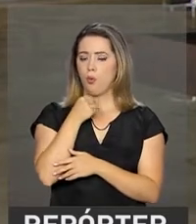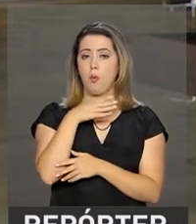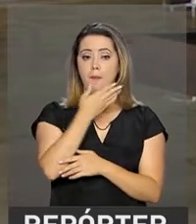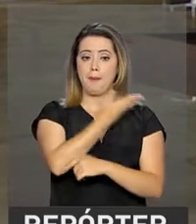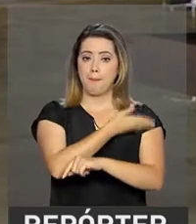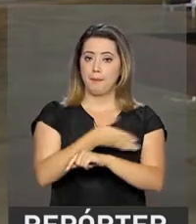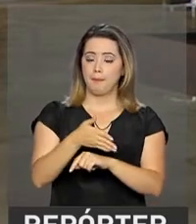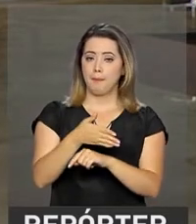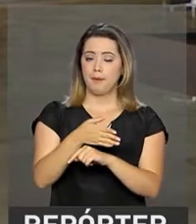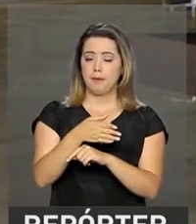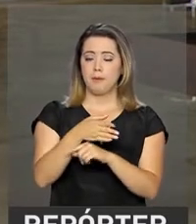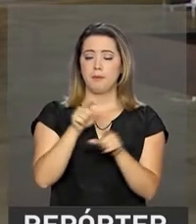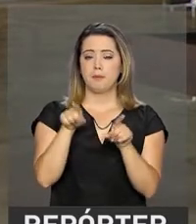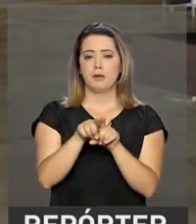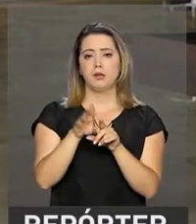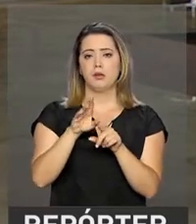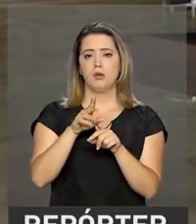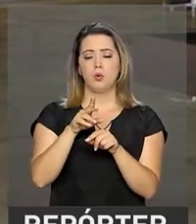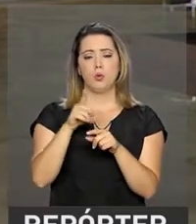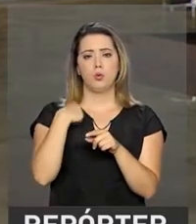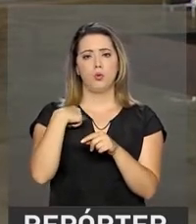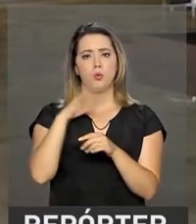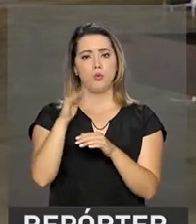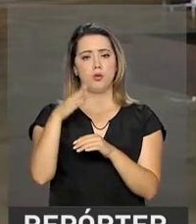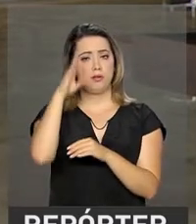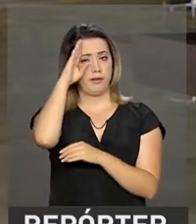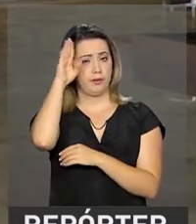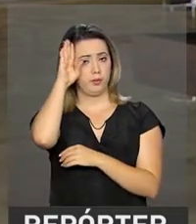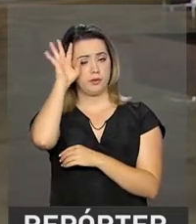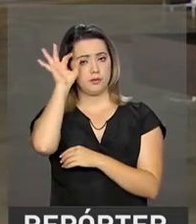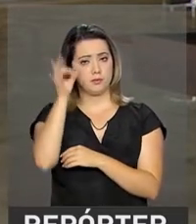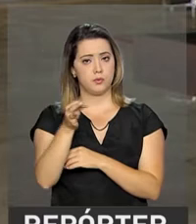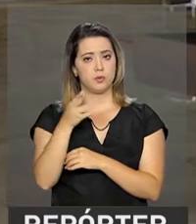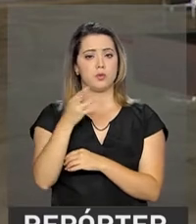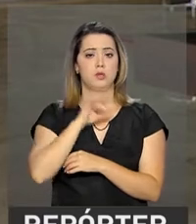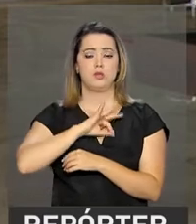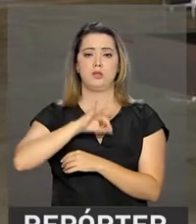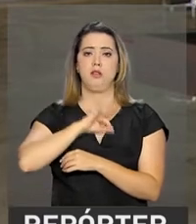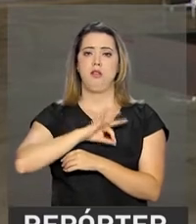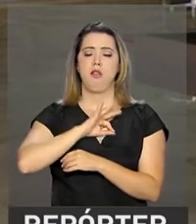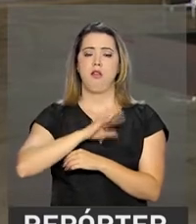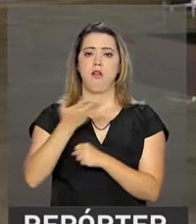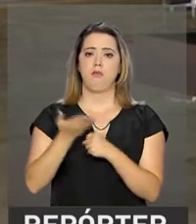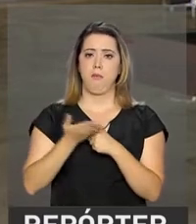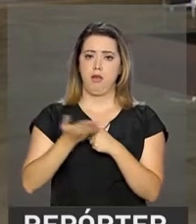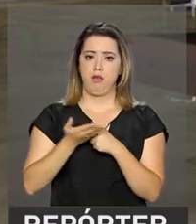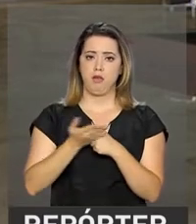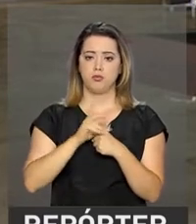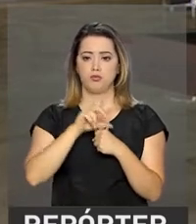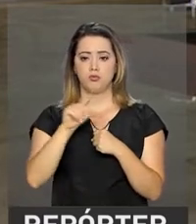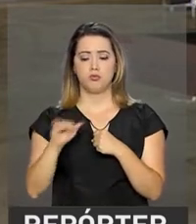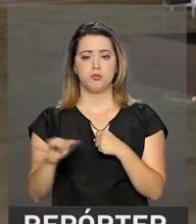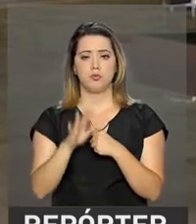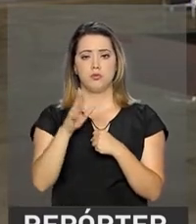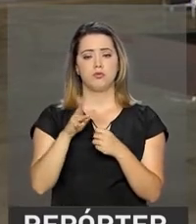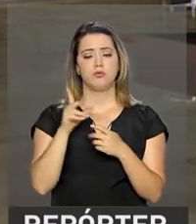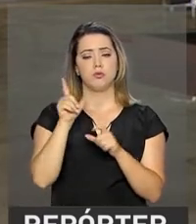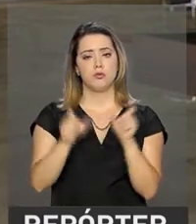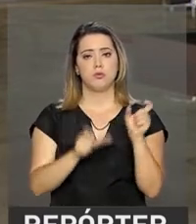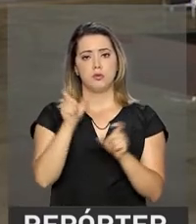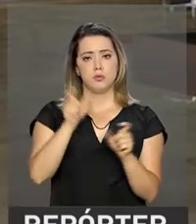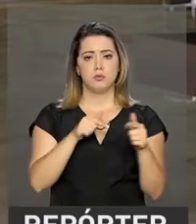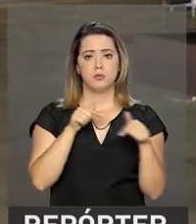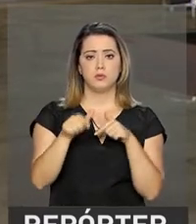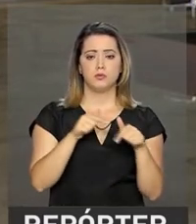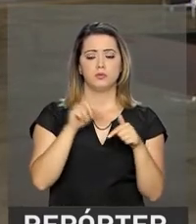e com nível superior completo eo rendimento médio ou seja descontada a inflação do trabalhador